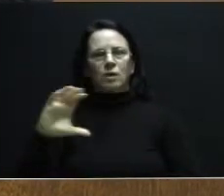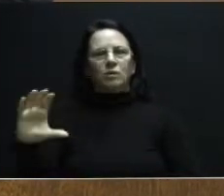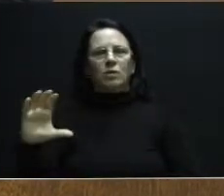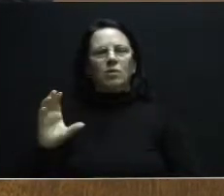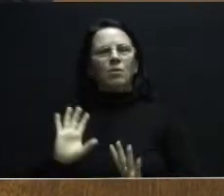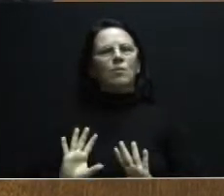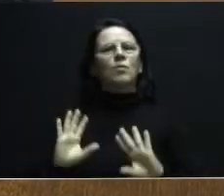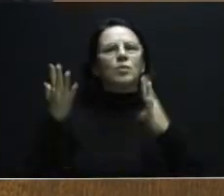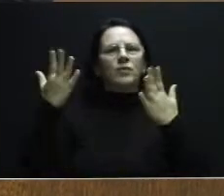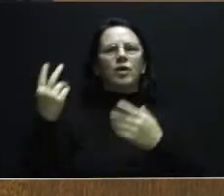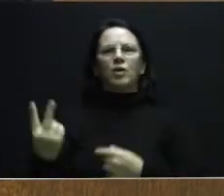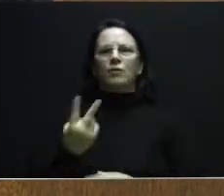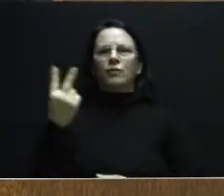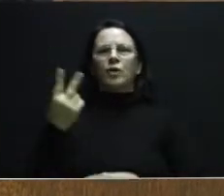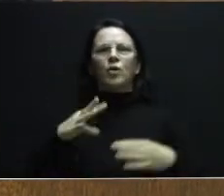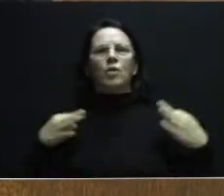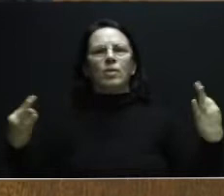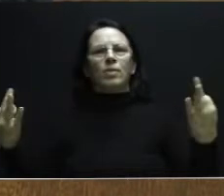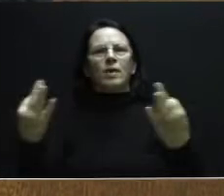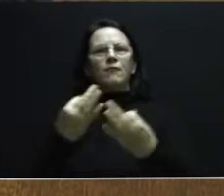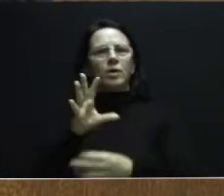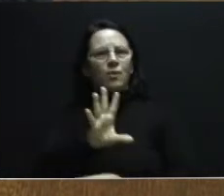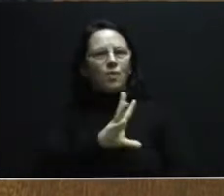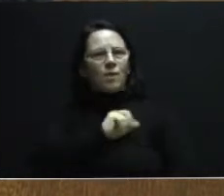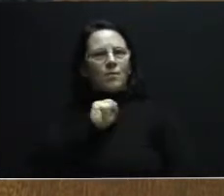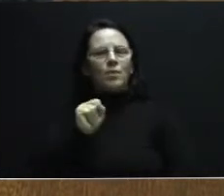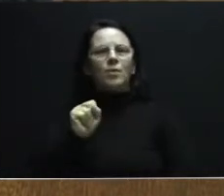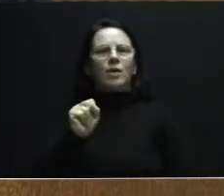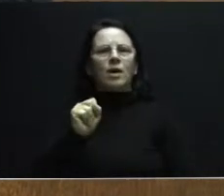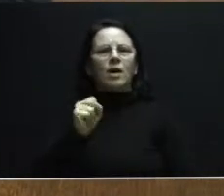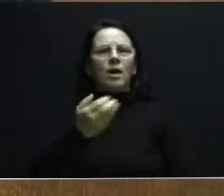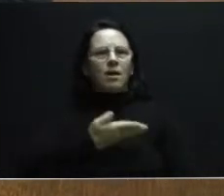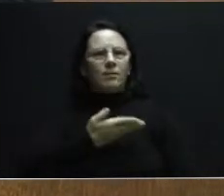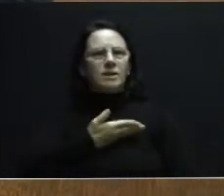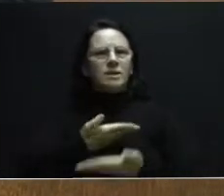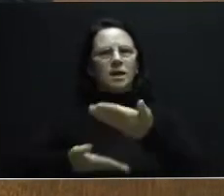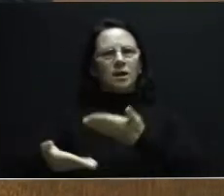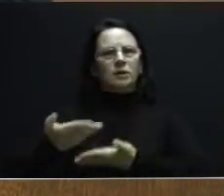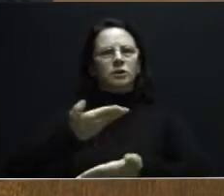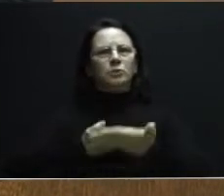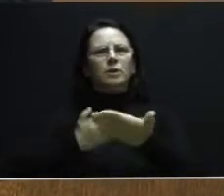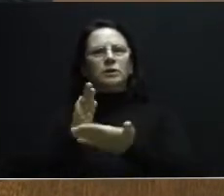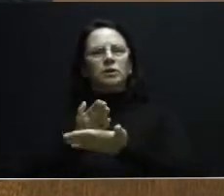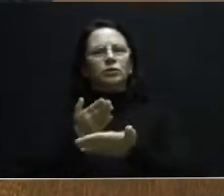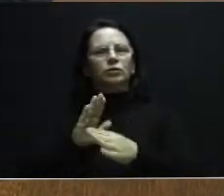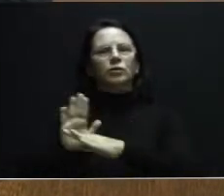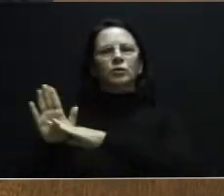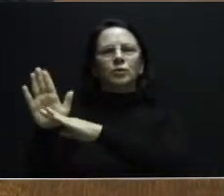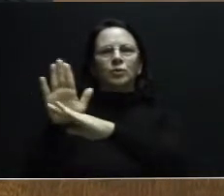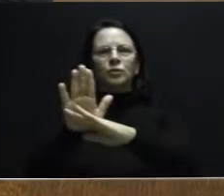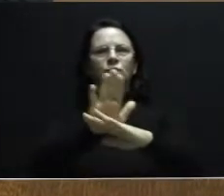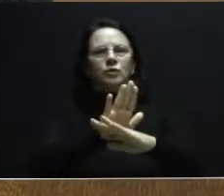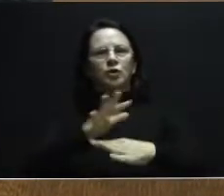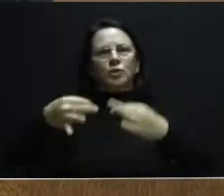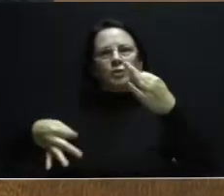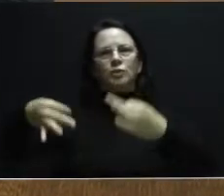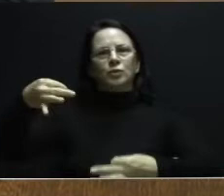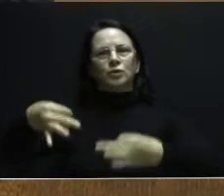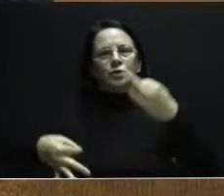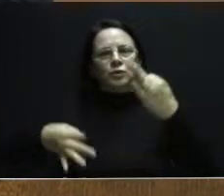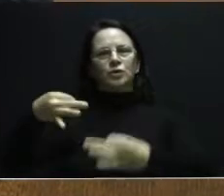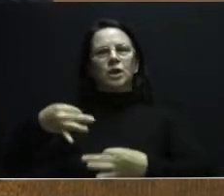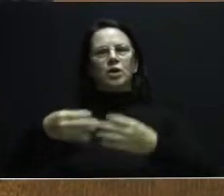de promover os valores da família como o amor, a amizade, a partilha, a solidariedade, a justiça e